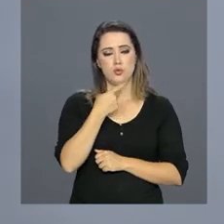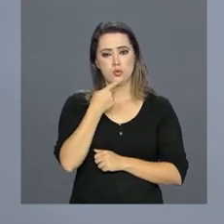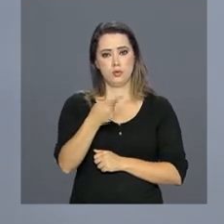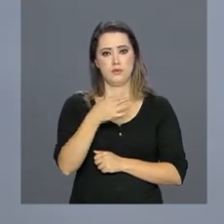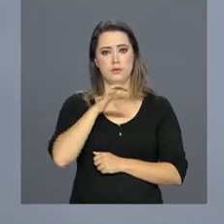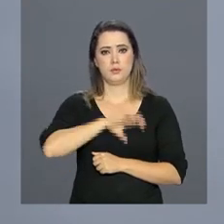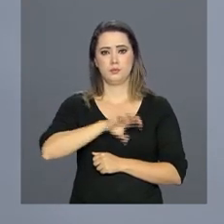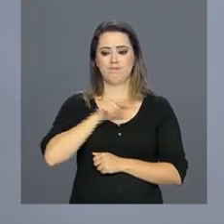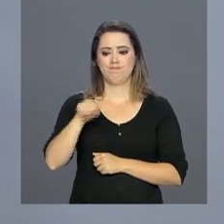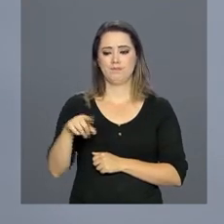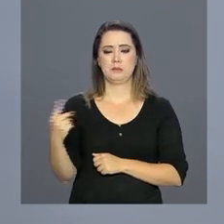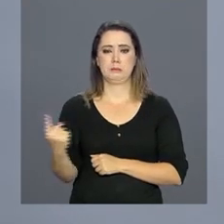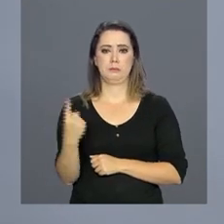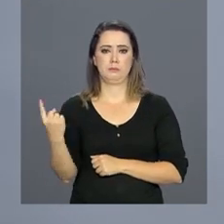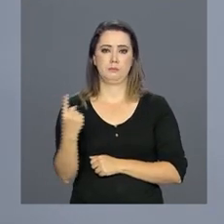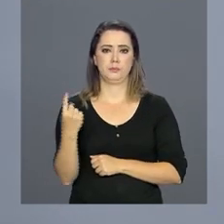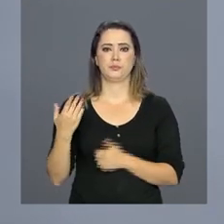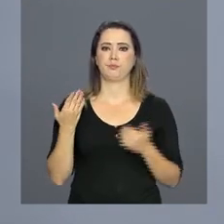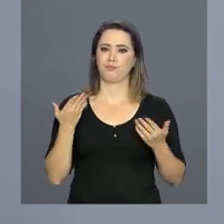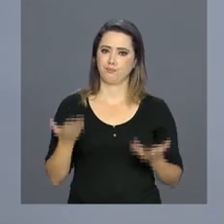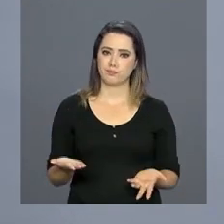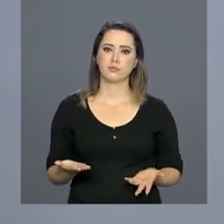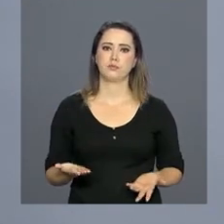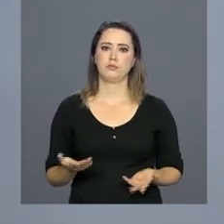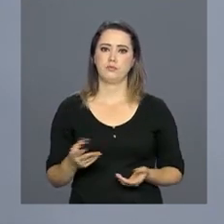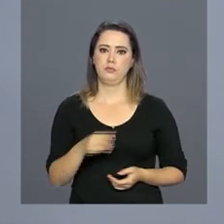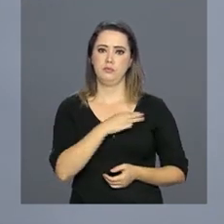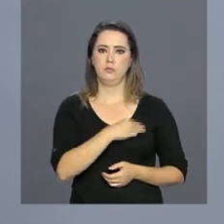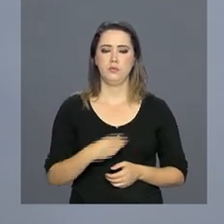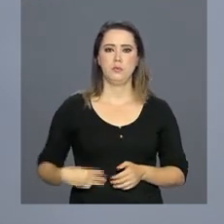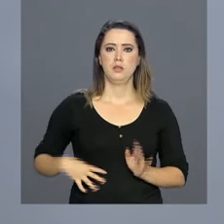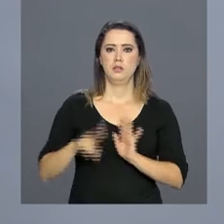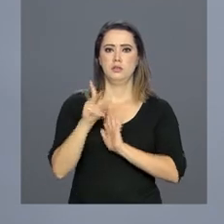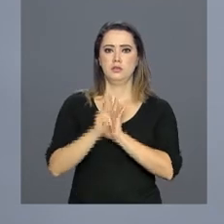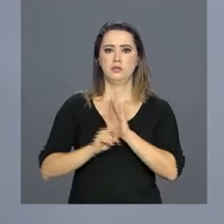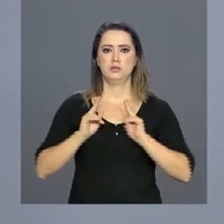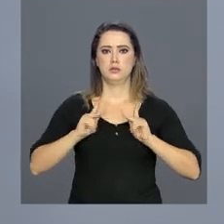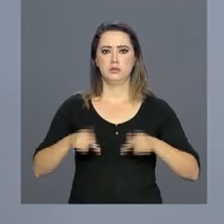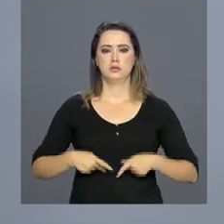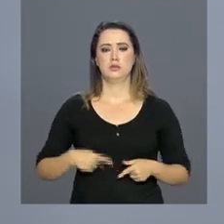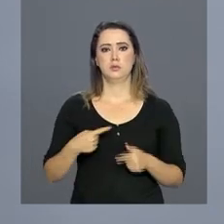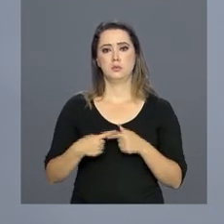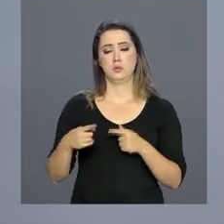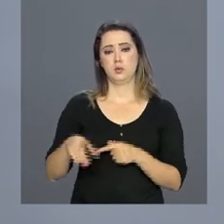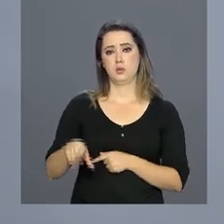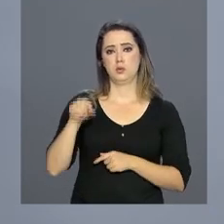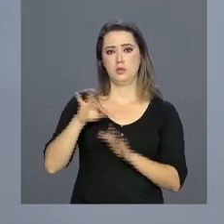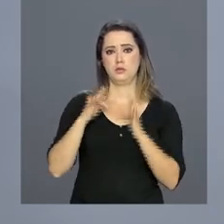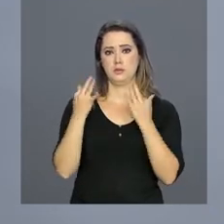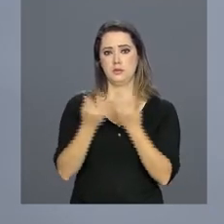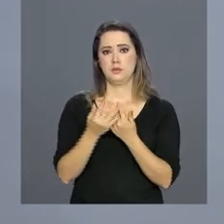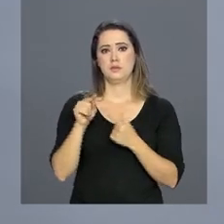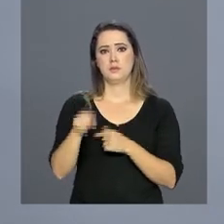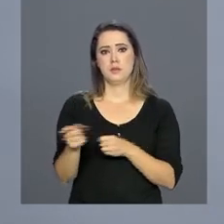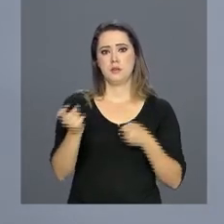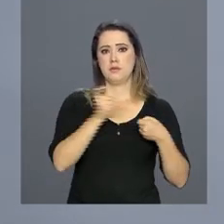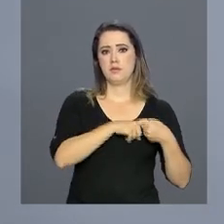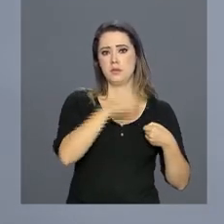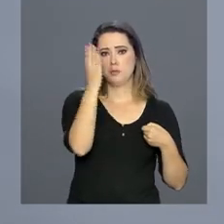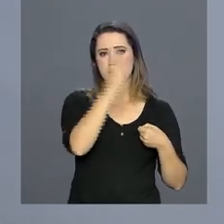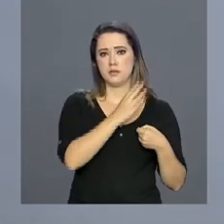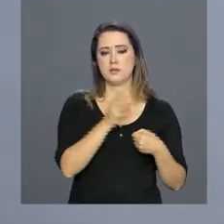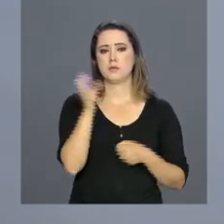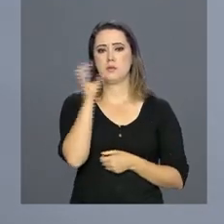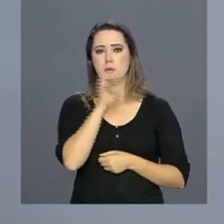esta ainda mais vulnerável o ministro dos direitos humanos informou que por decisão da família e do menor ele retornar ao